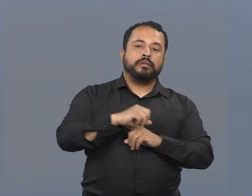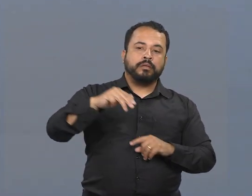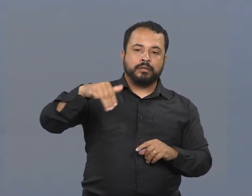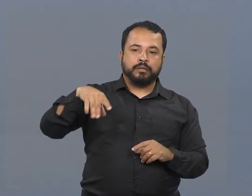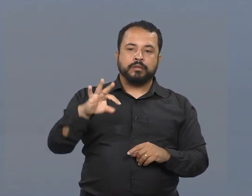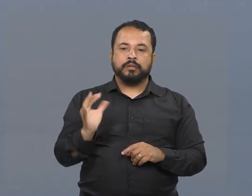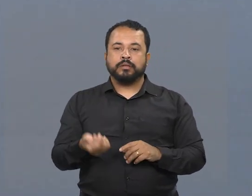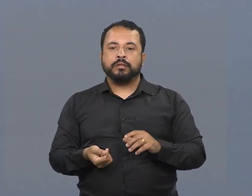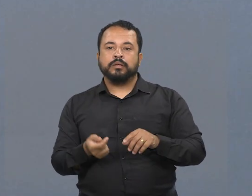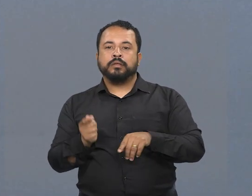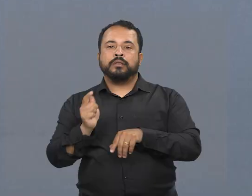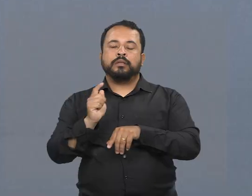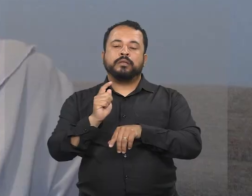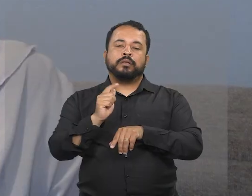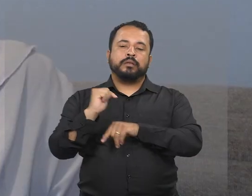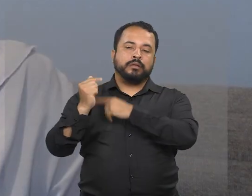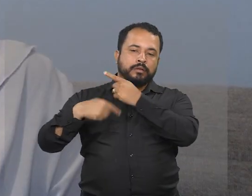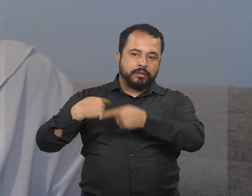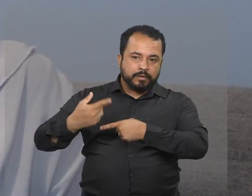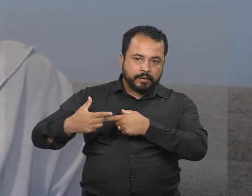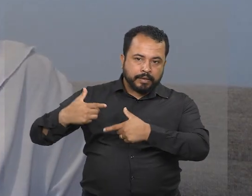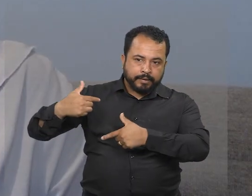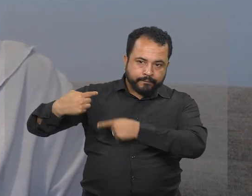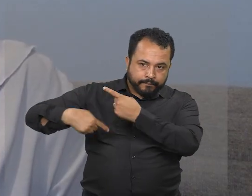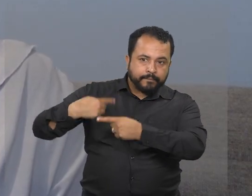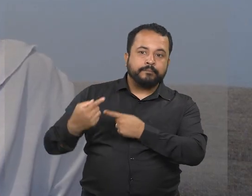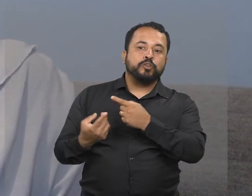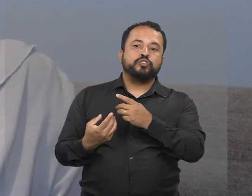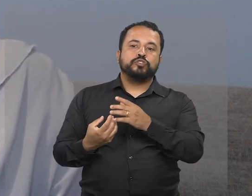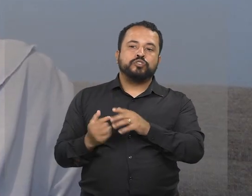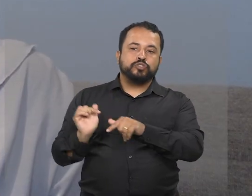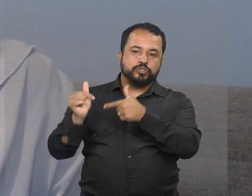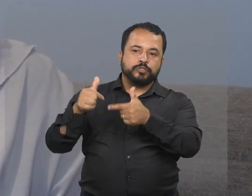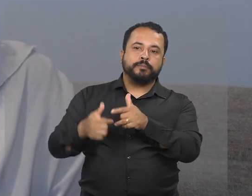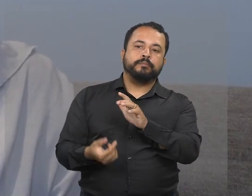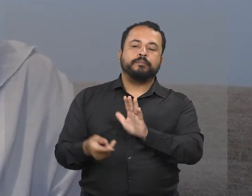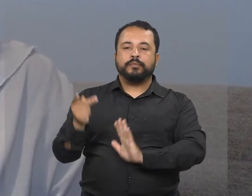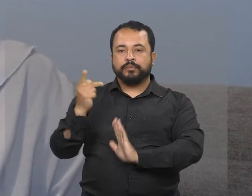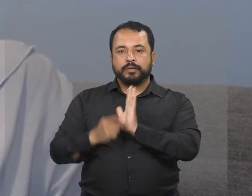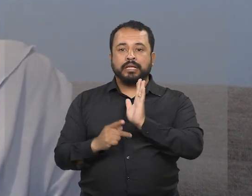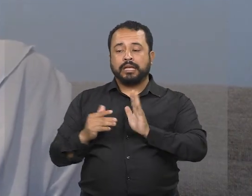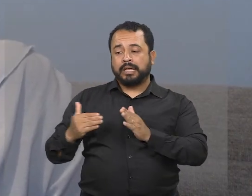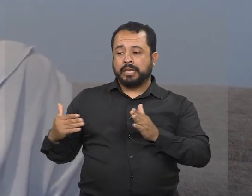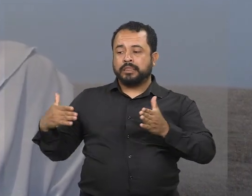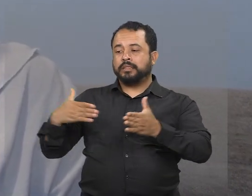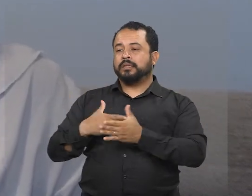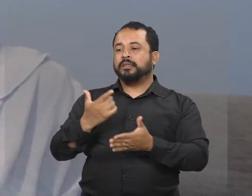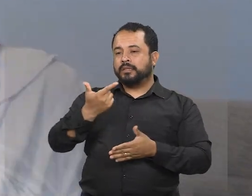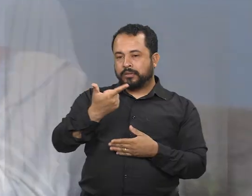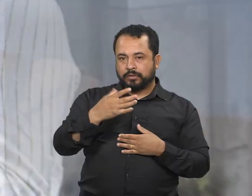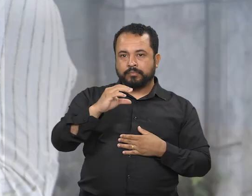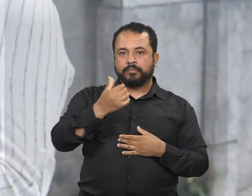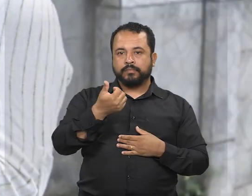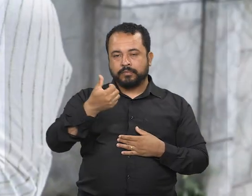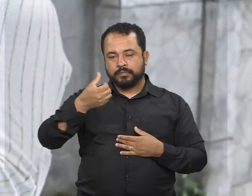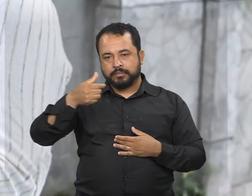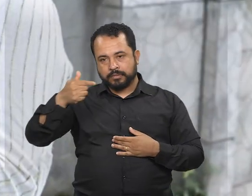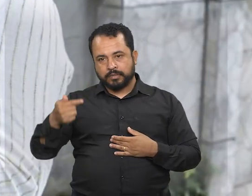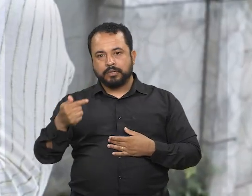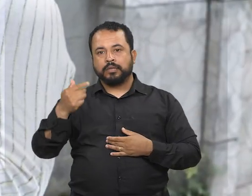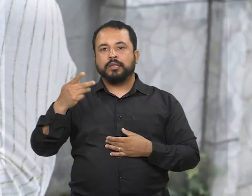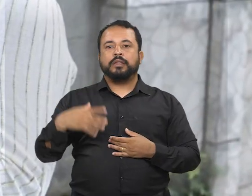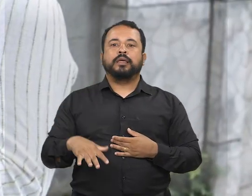que na primeira geração de projetos, as organizações da sociedade civil vão implementar até 2027 projetos